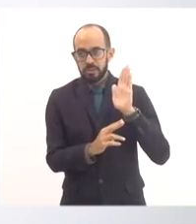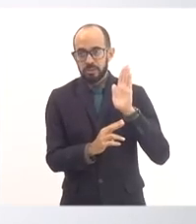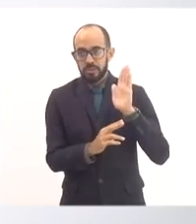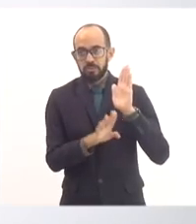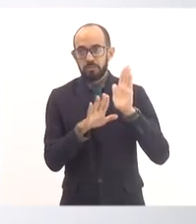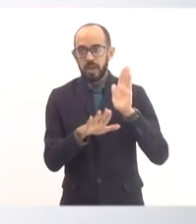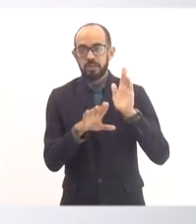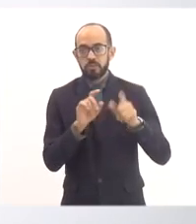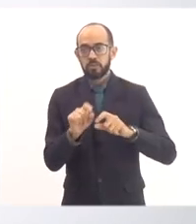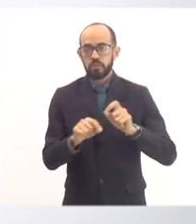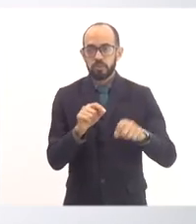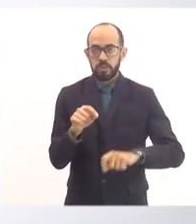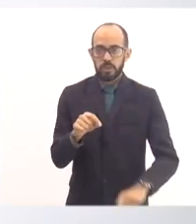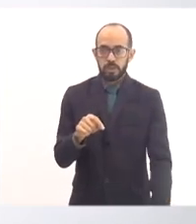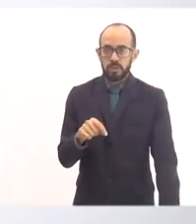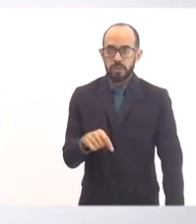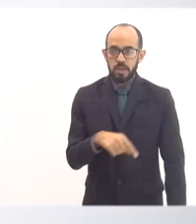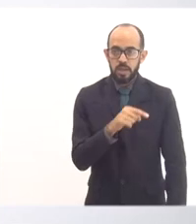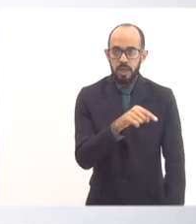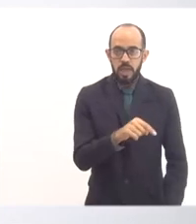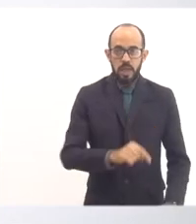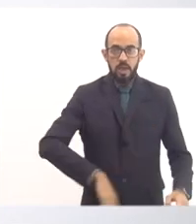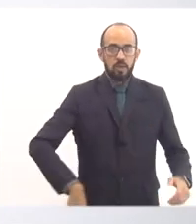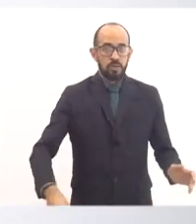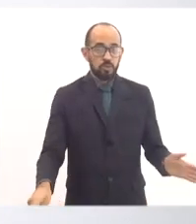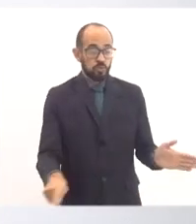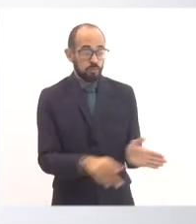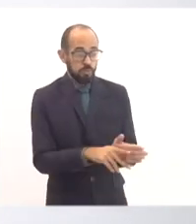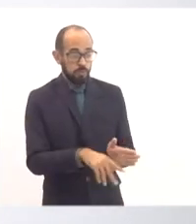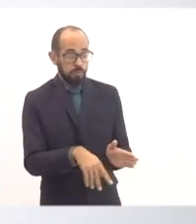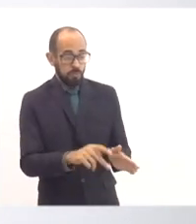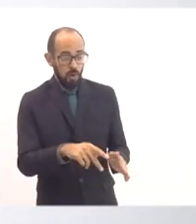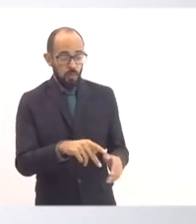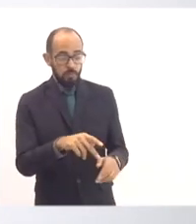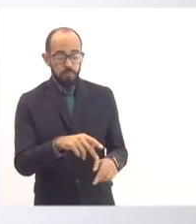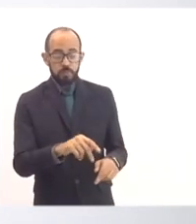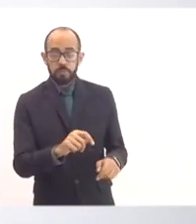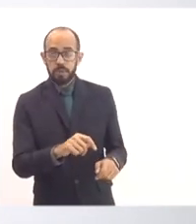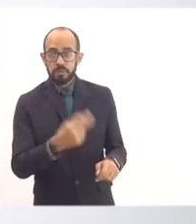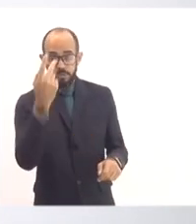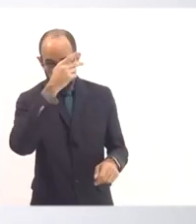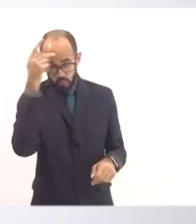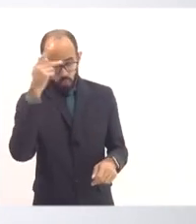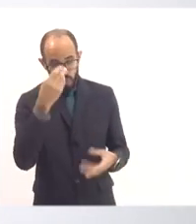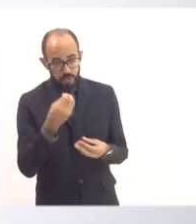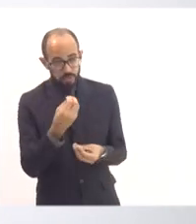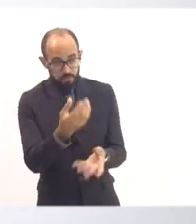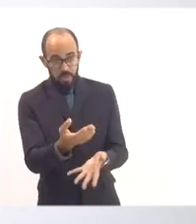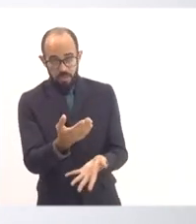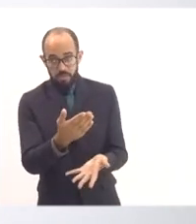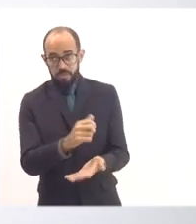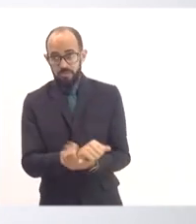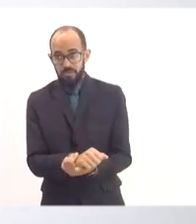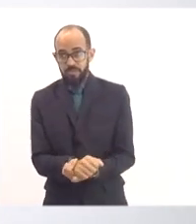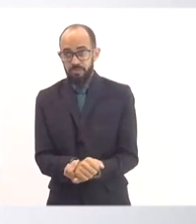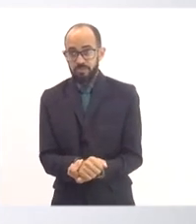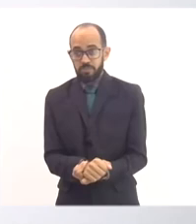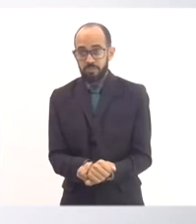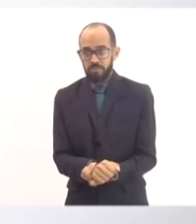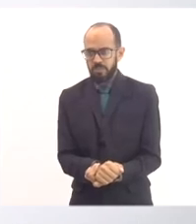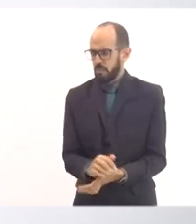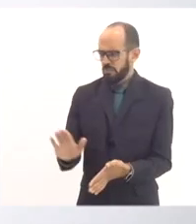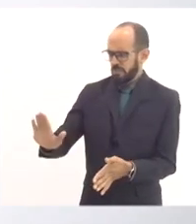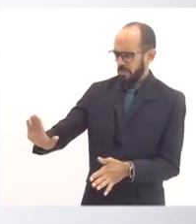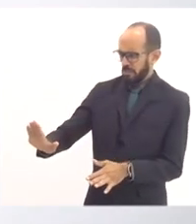ninguém, são as que os candidatos trazem. Então, a gente precisa construir um caminho para tentar... Cara, Marta Rocha, vamos, aqui é uma